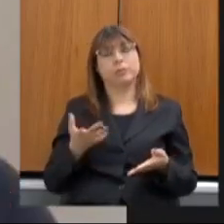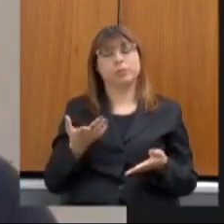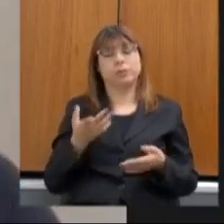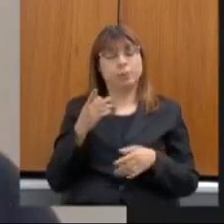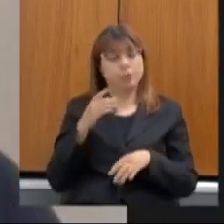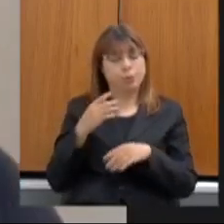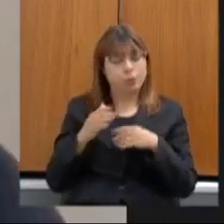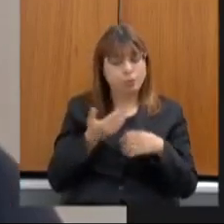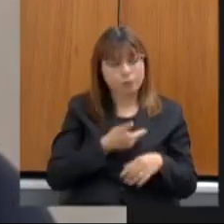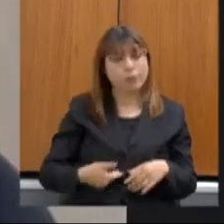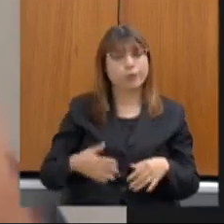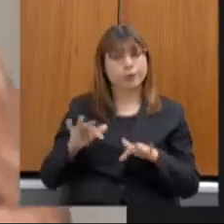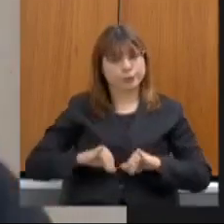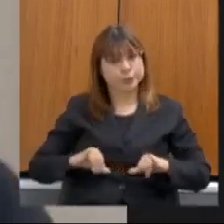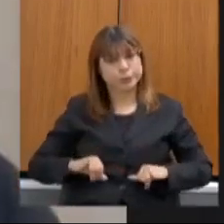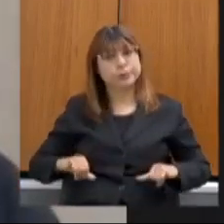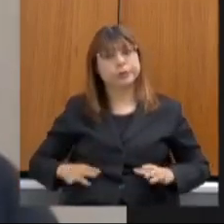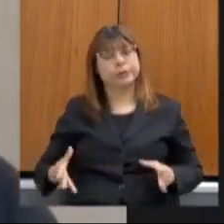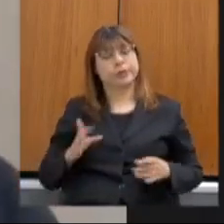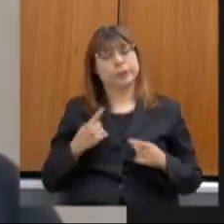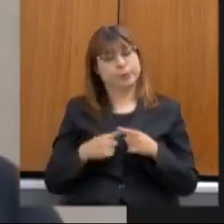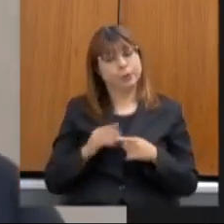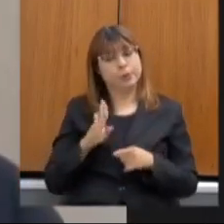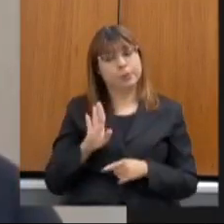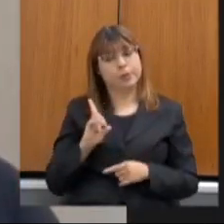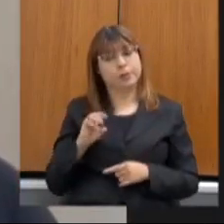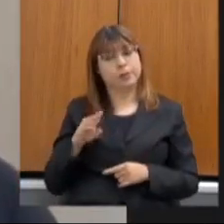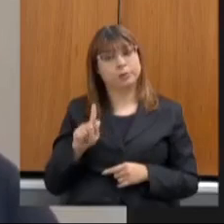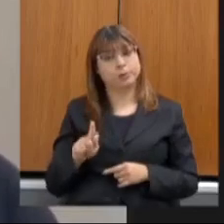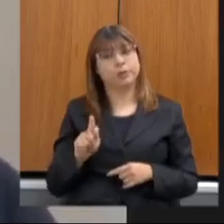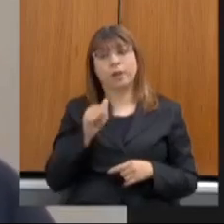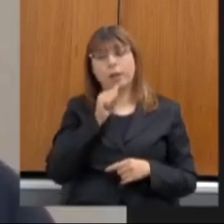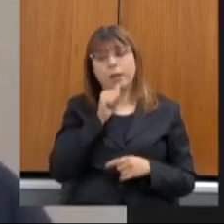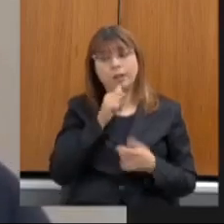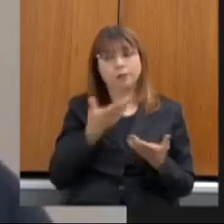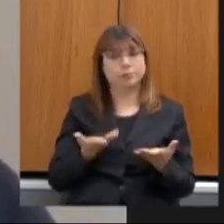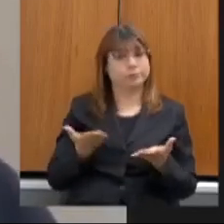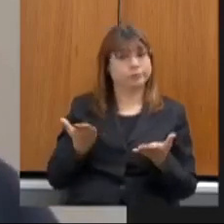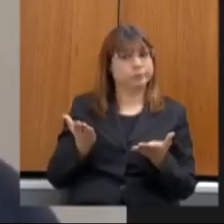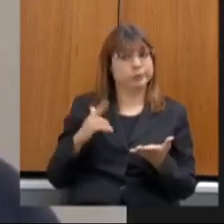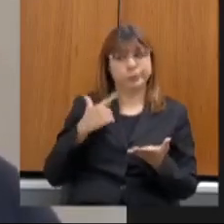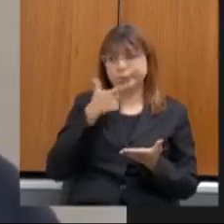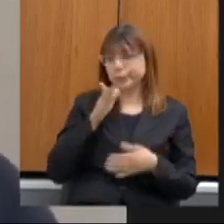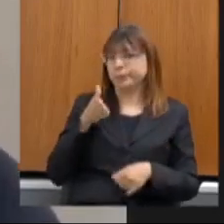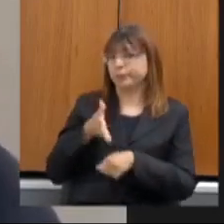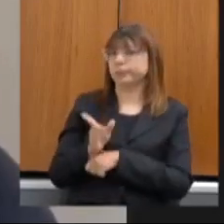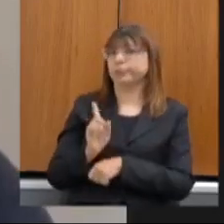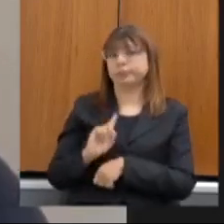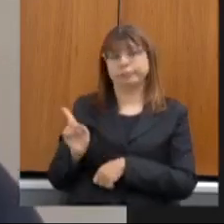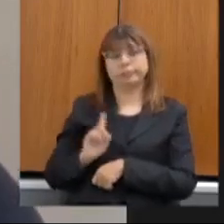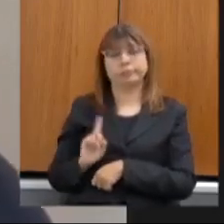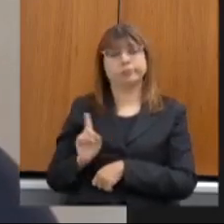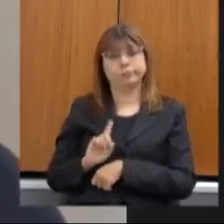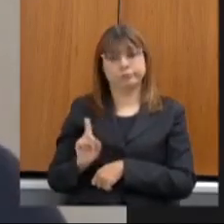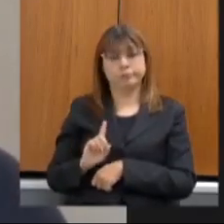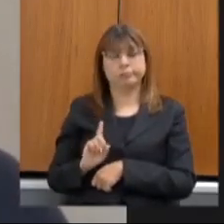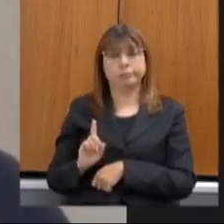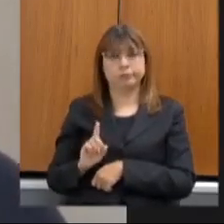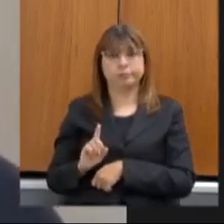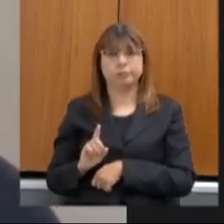ferro frio o bebê mexer ainda é uma caixa-preta é inexplorável e